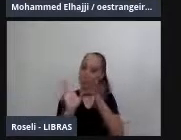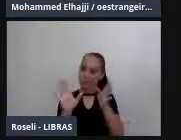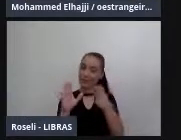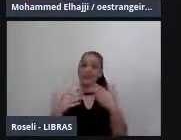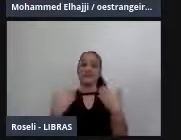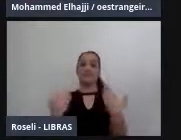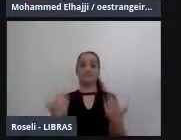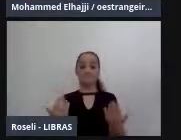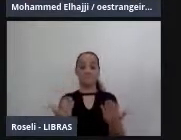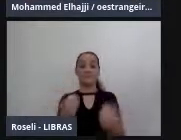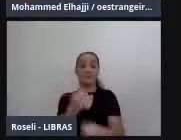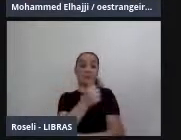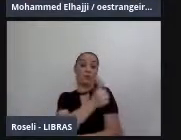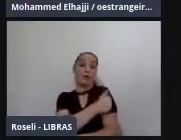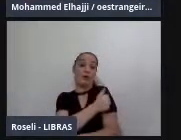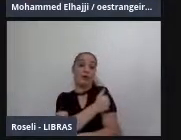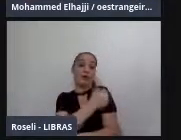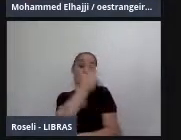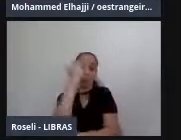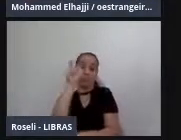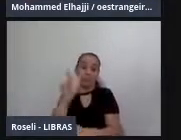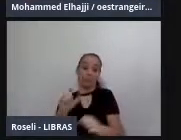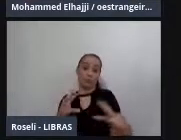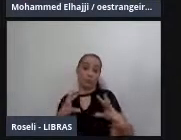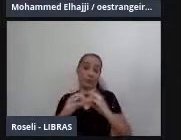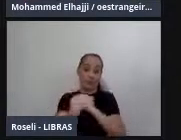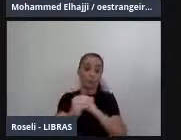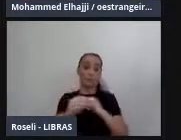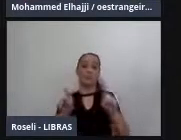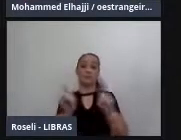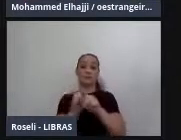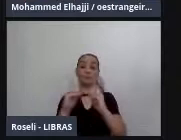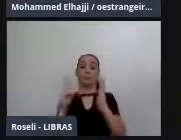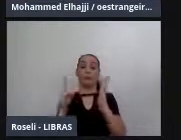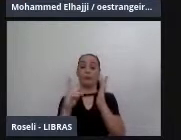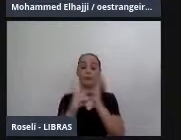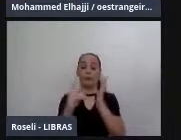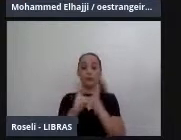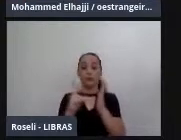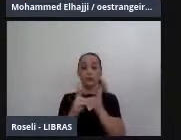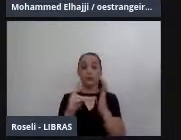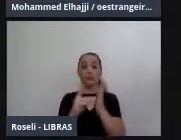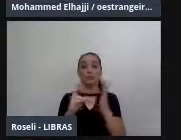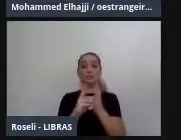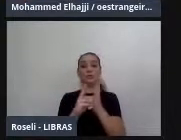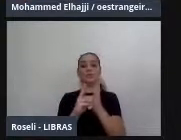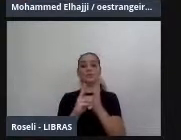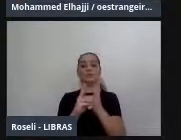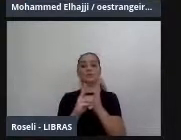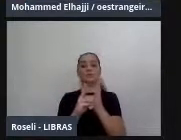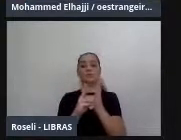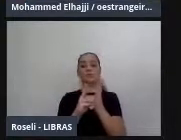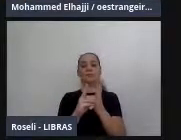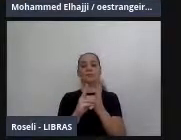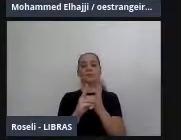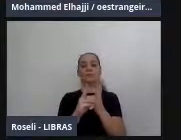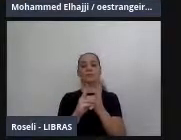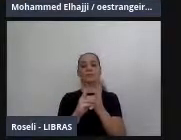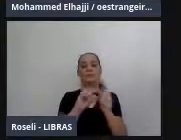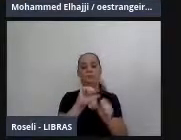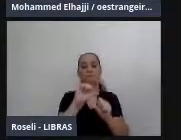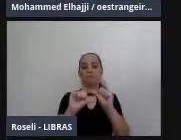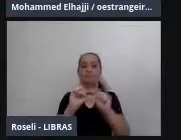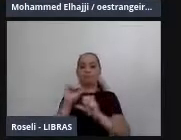então nossos alunos refugiados, alunos indígenas, os nossos alunos regulares, né, para poder ter um momento de